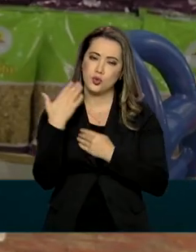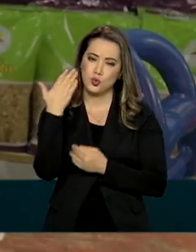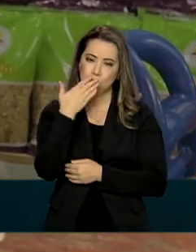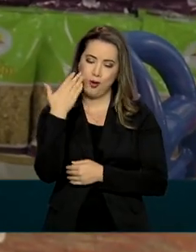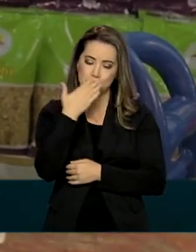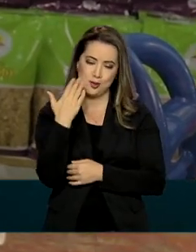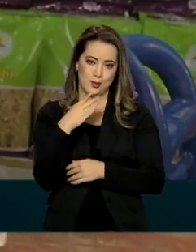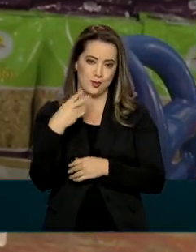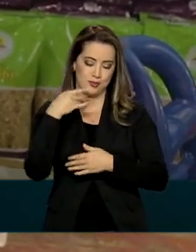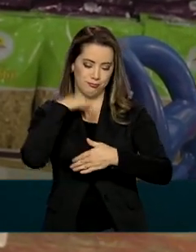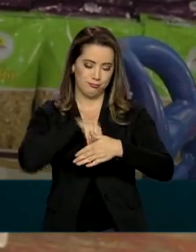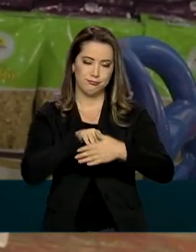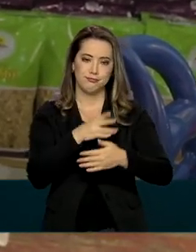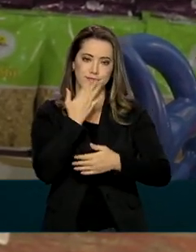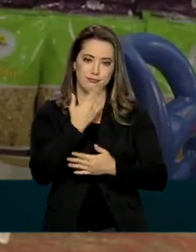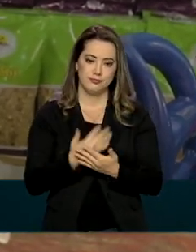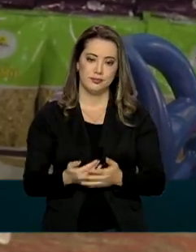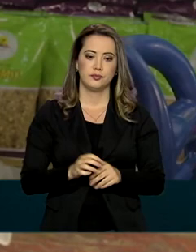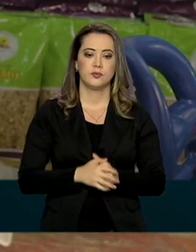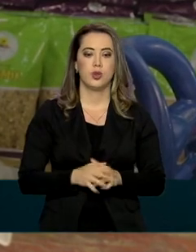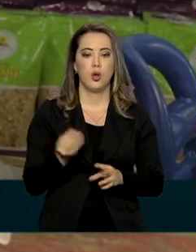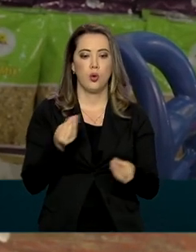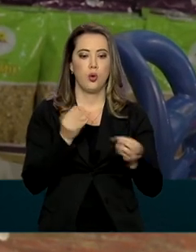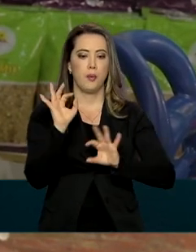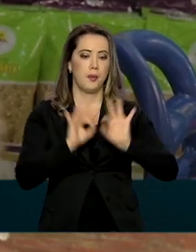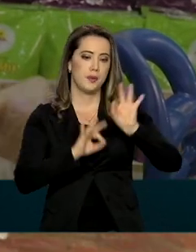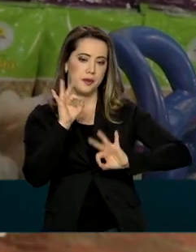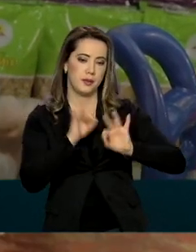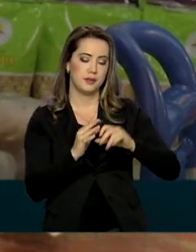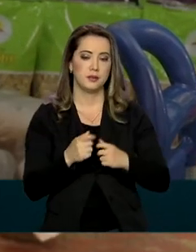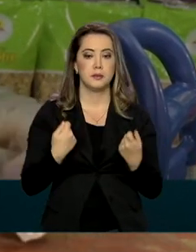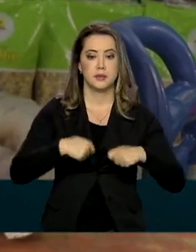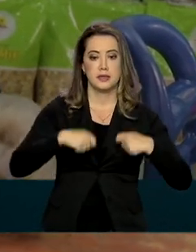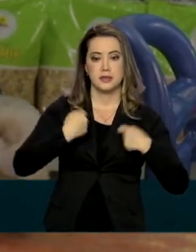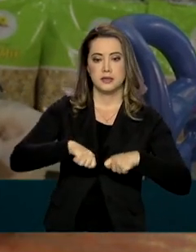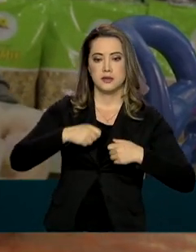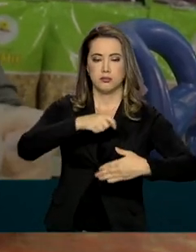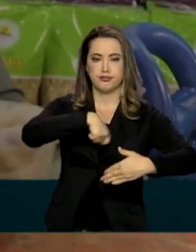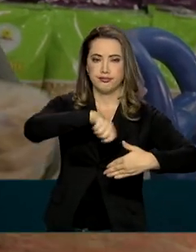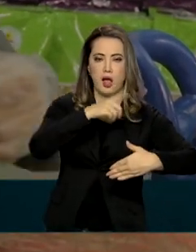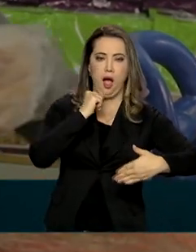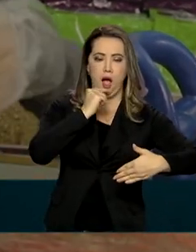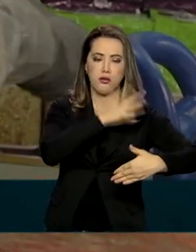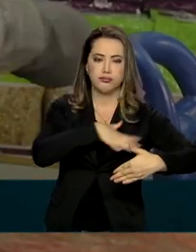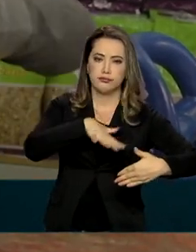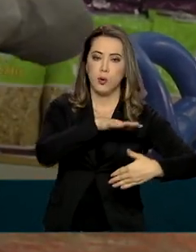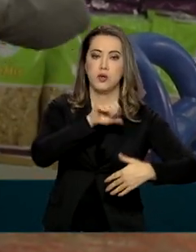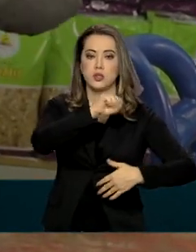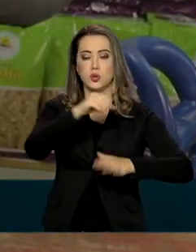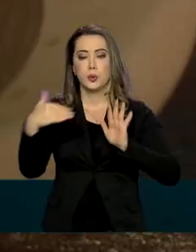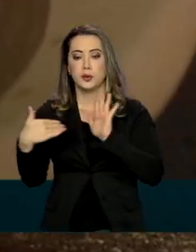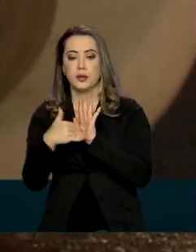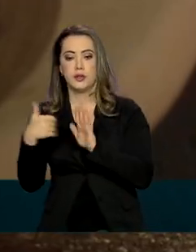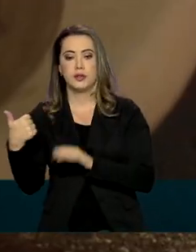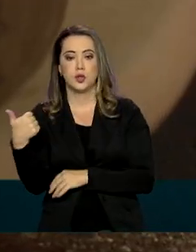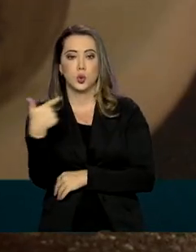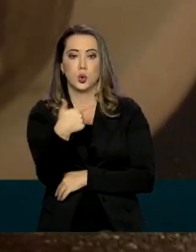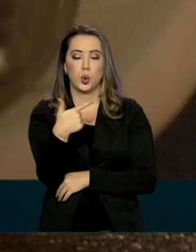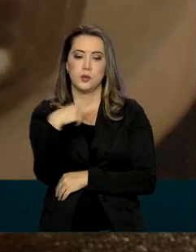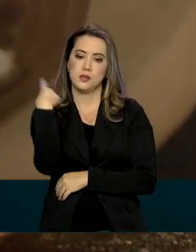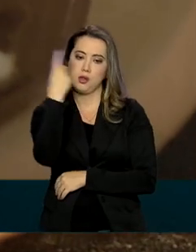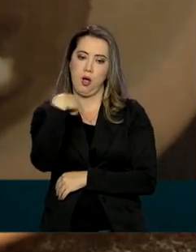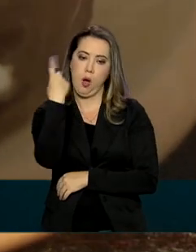Para preparar o grão de bico, você deve deixá-lo de molho de 8 a 12 horas para